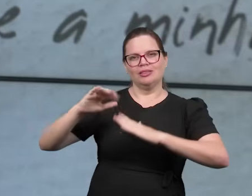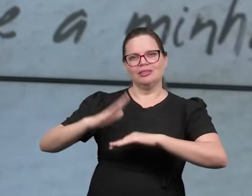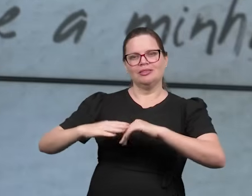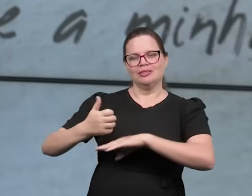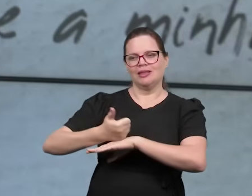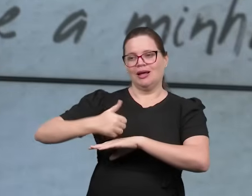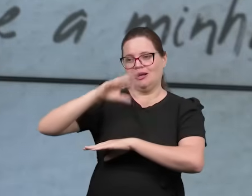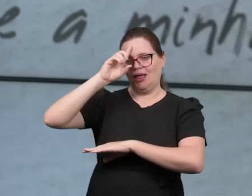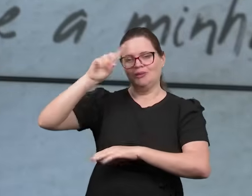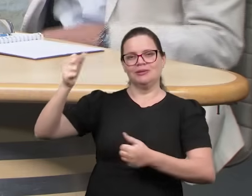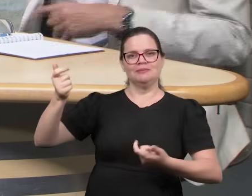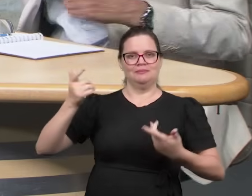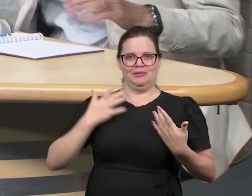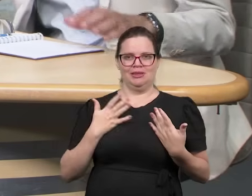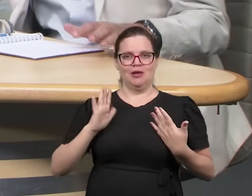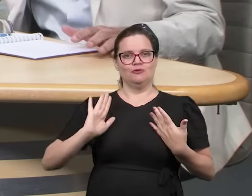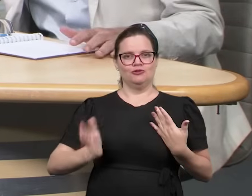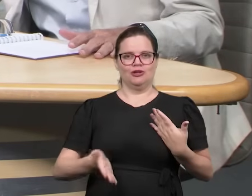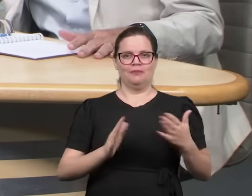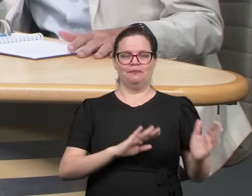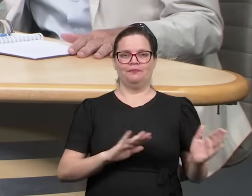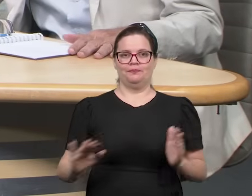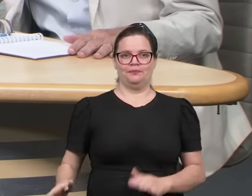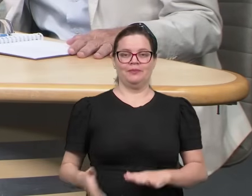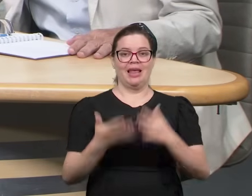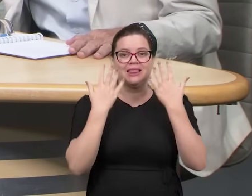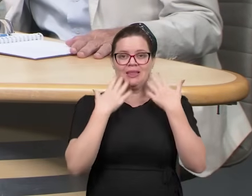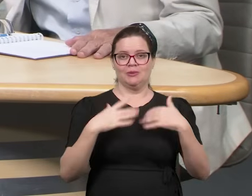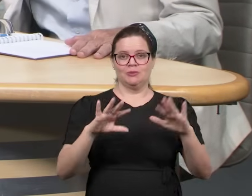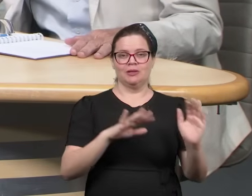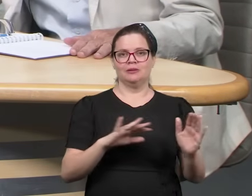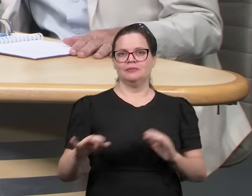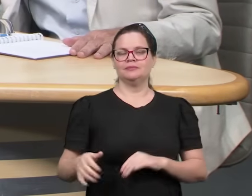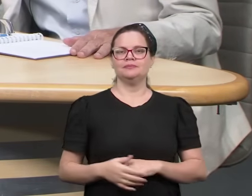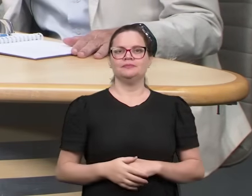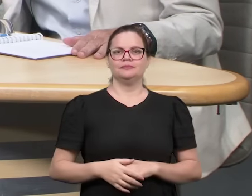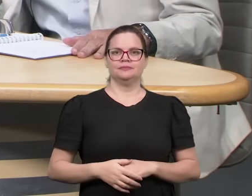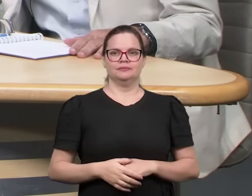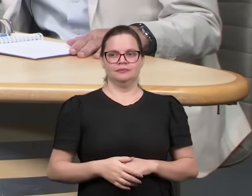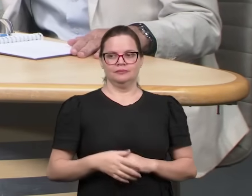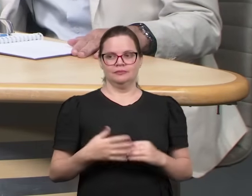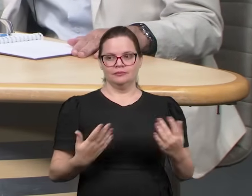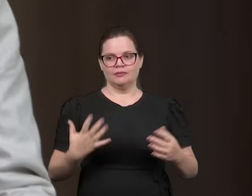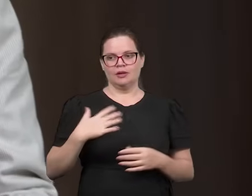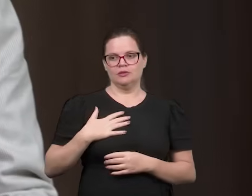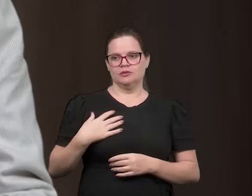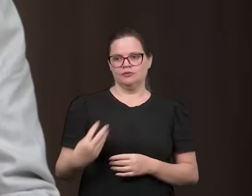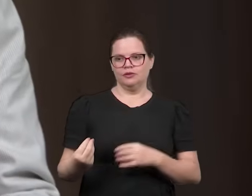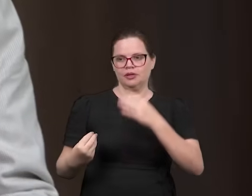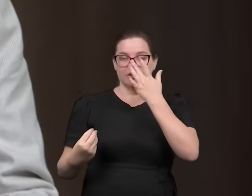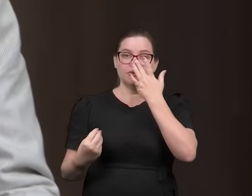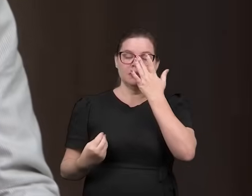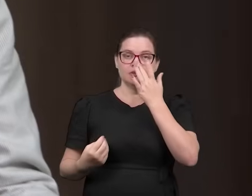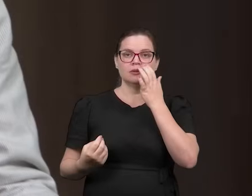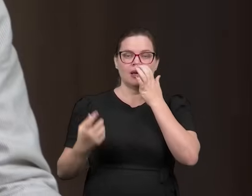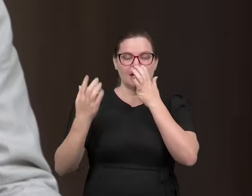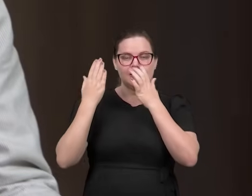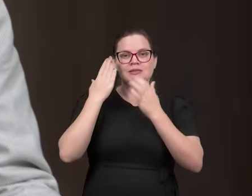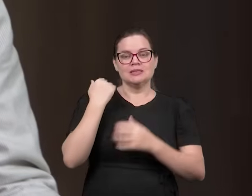Sim. E como que esses filhos, quando o pai deu esse suporte e soube administrar bem as suas